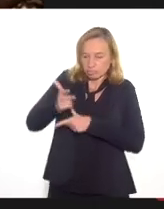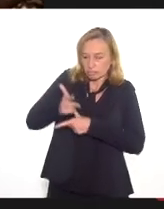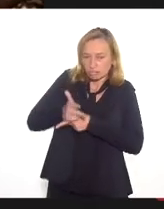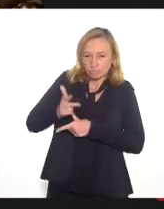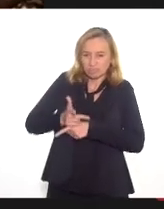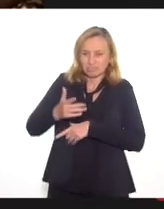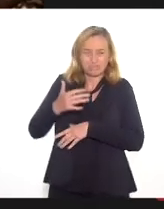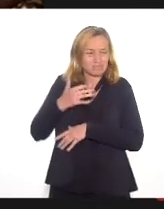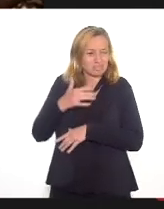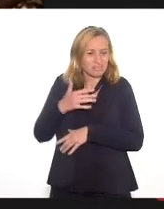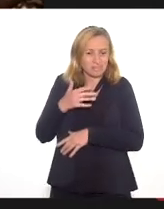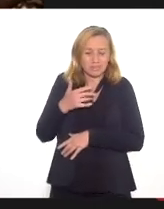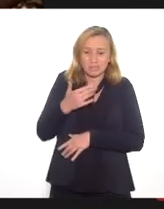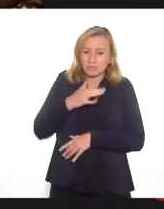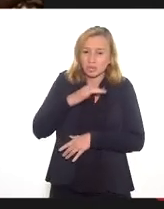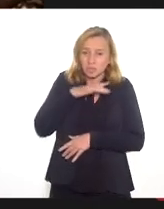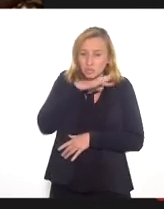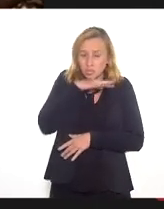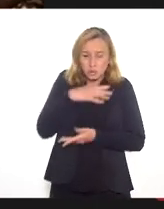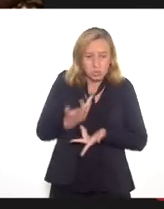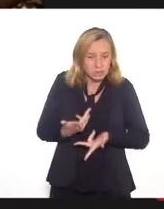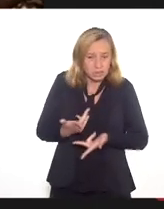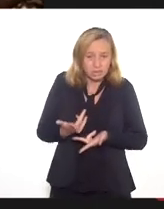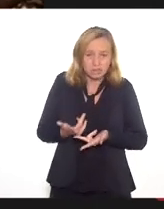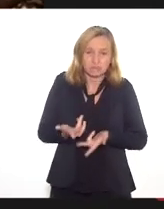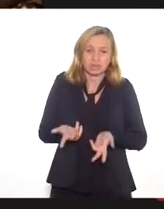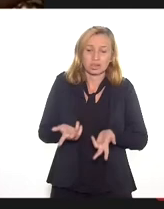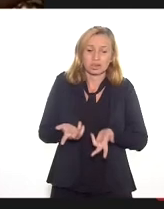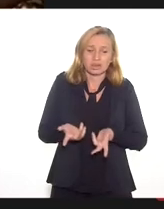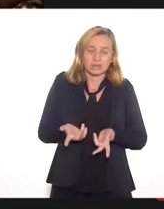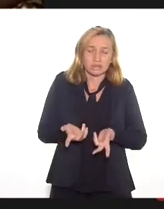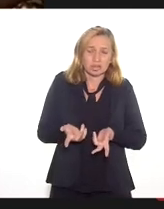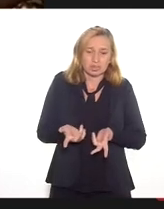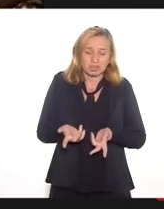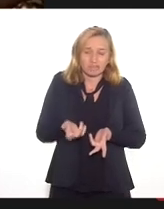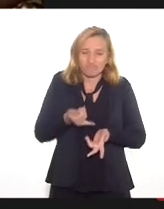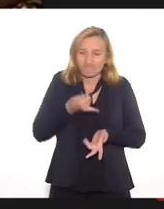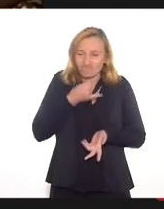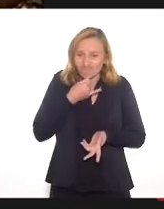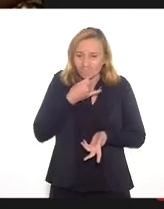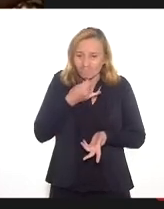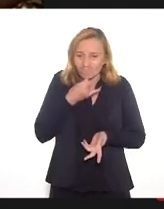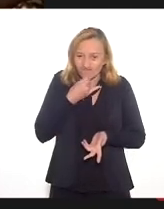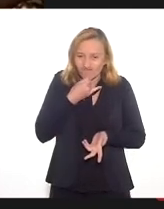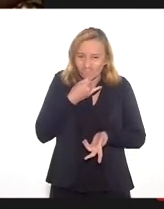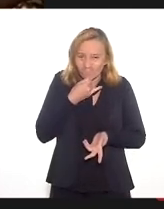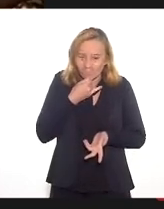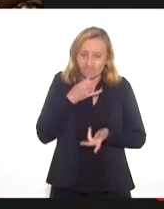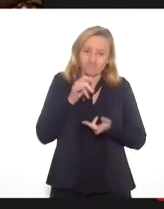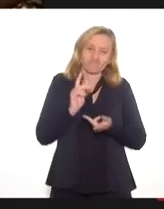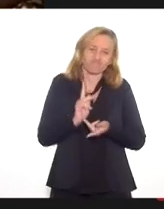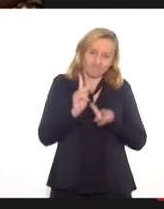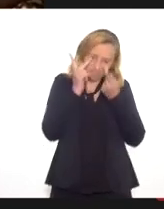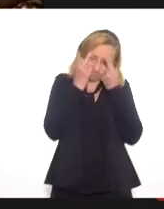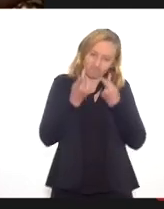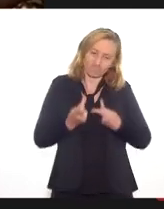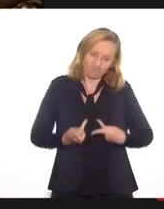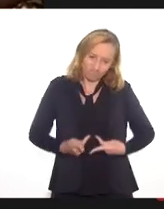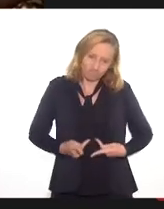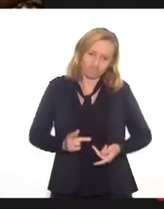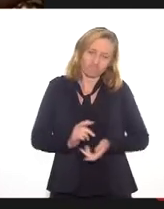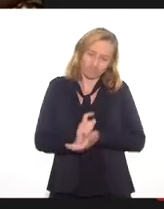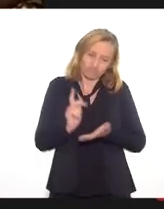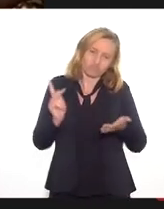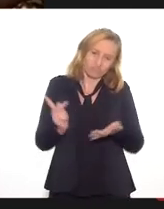horríveis aquela situação completamente de degradação humana que é isso que